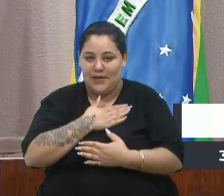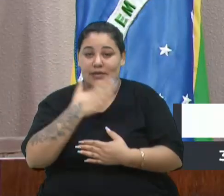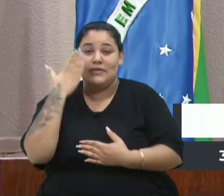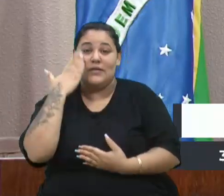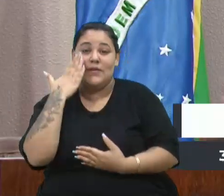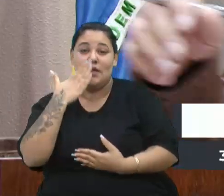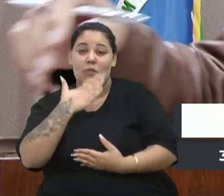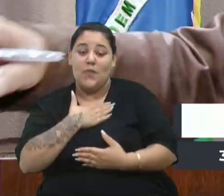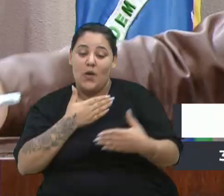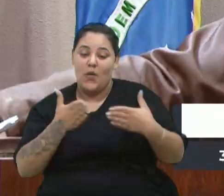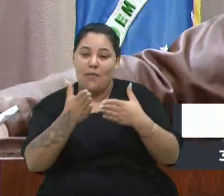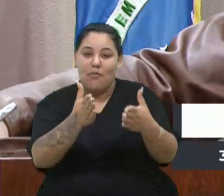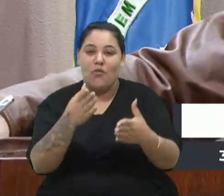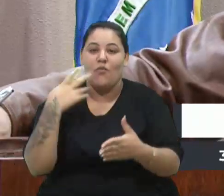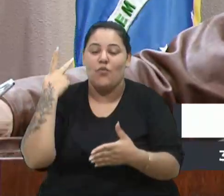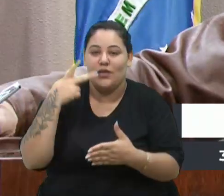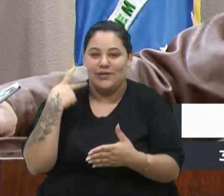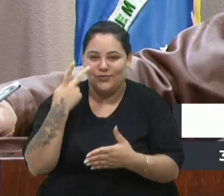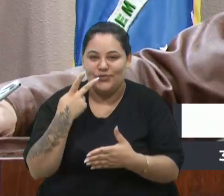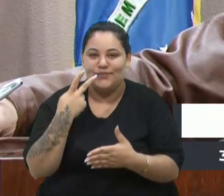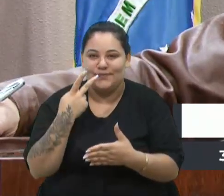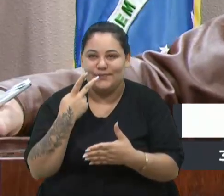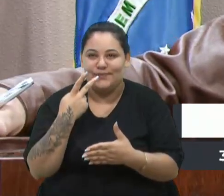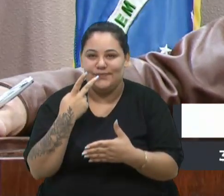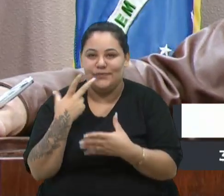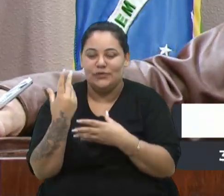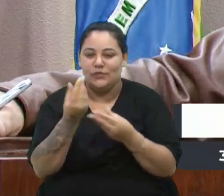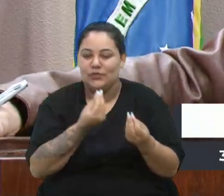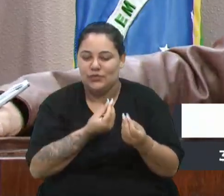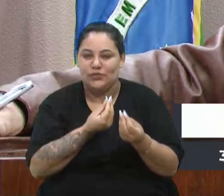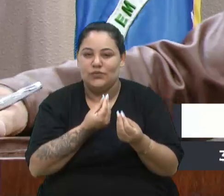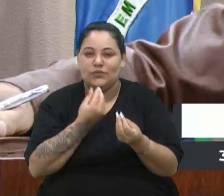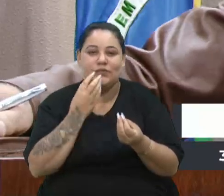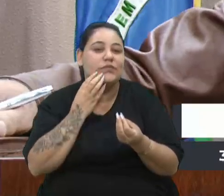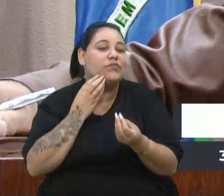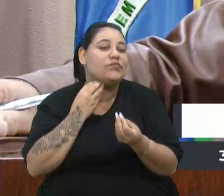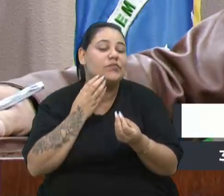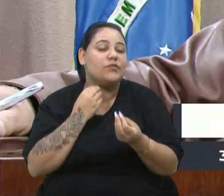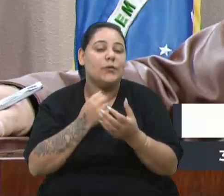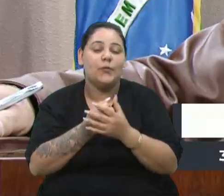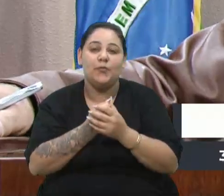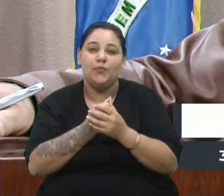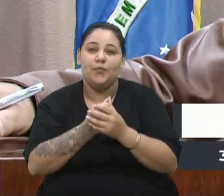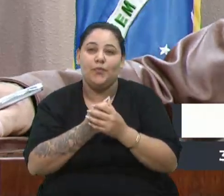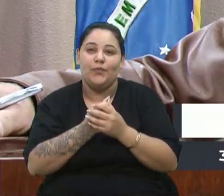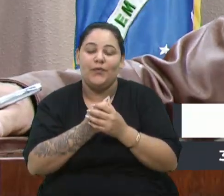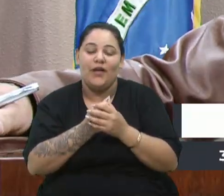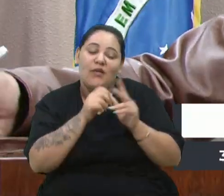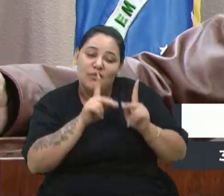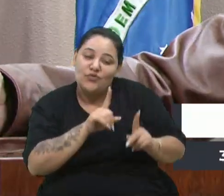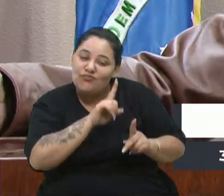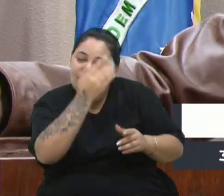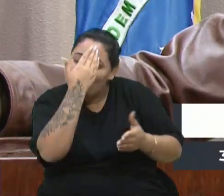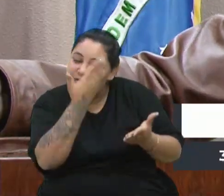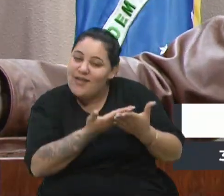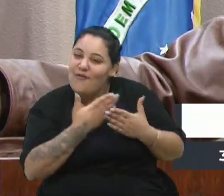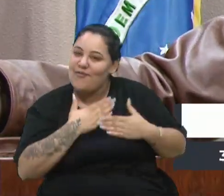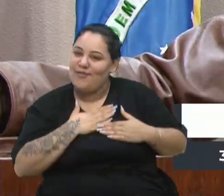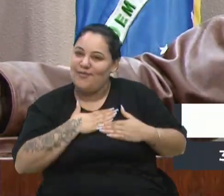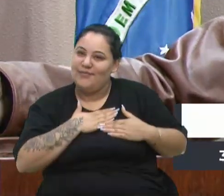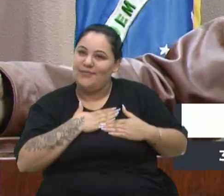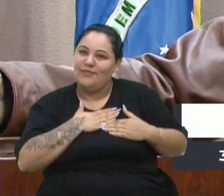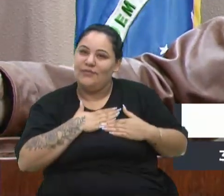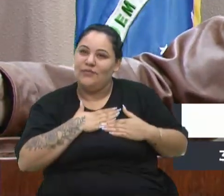minha trajetória política, muitas vezes fui subestimado, como ontem